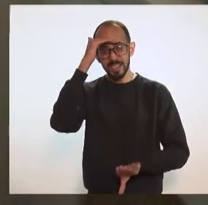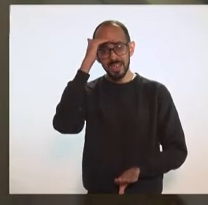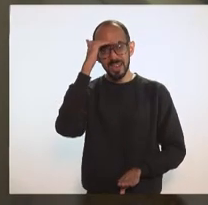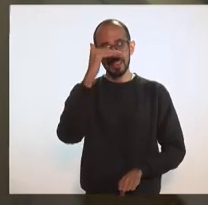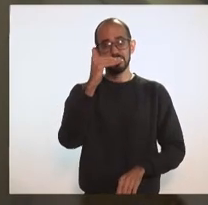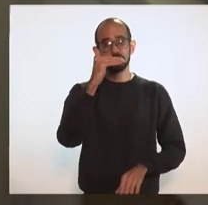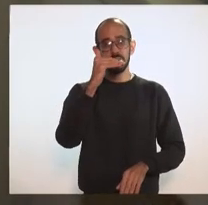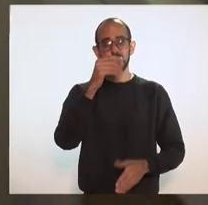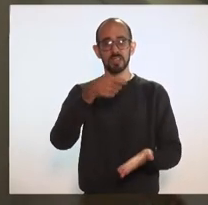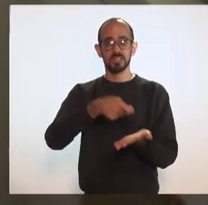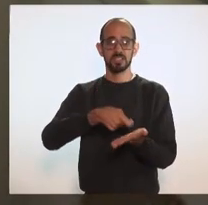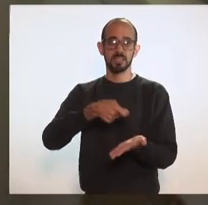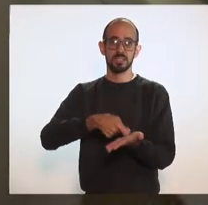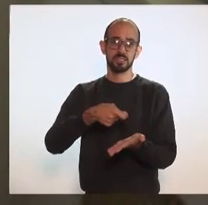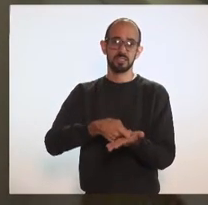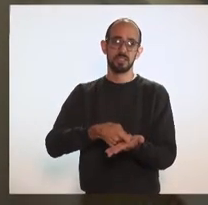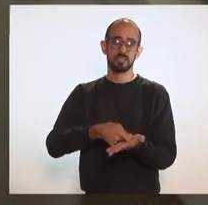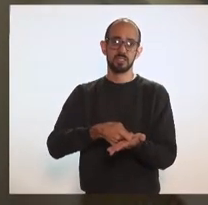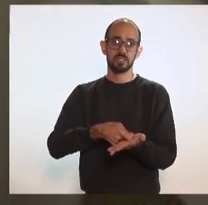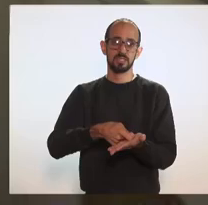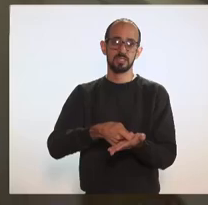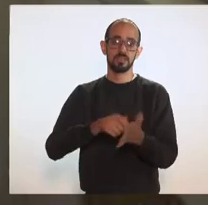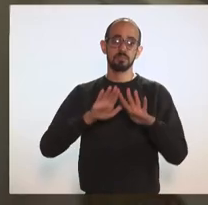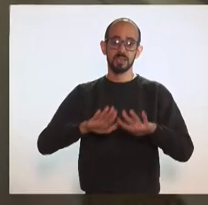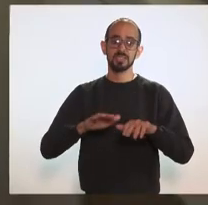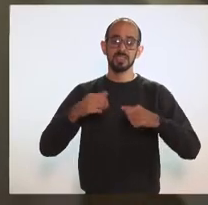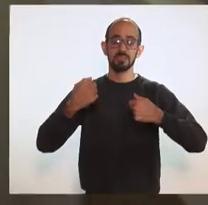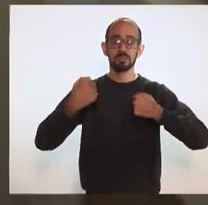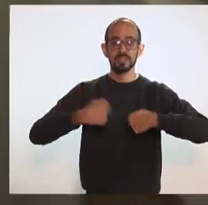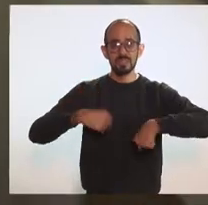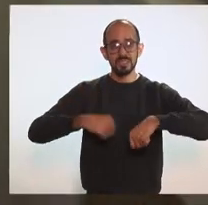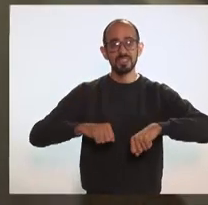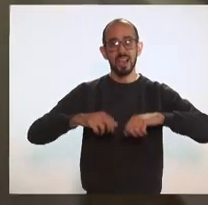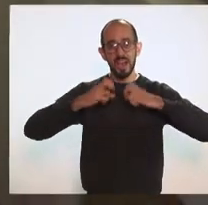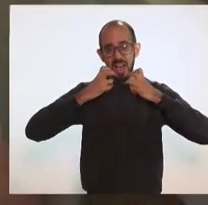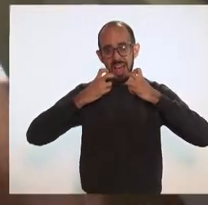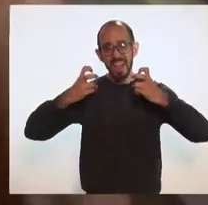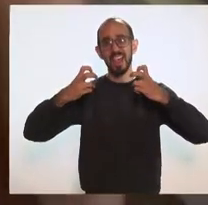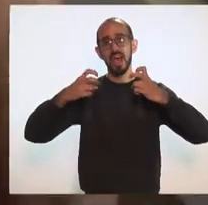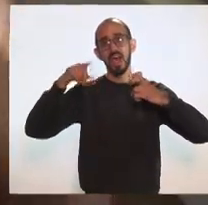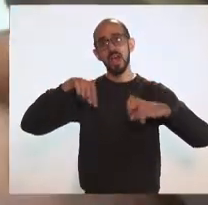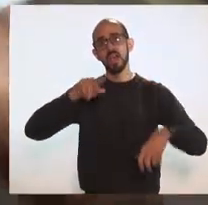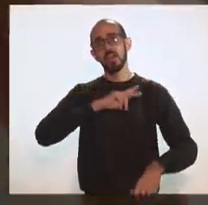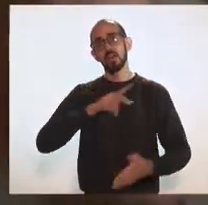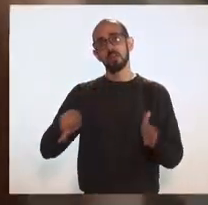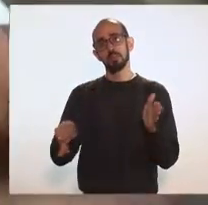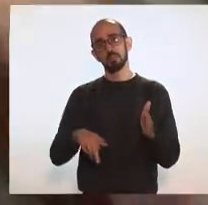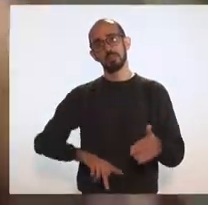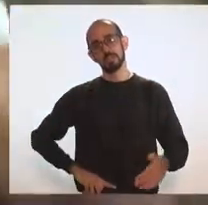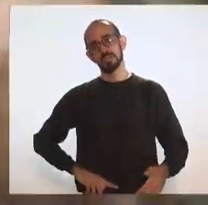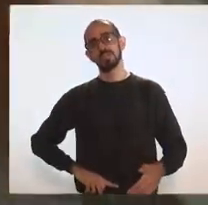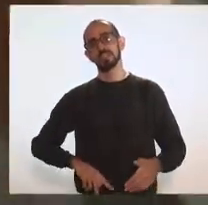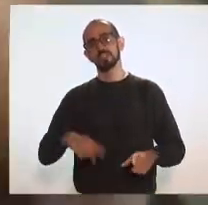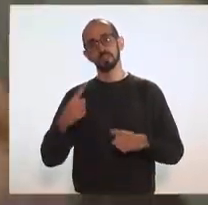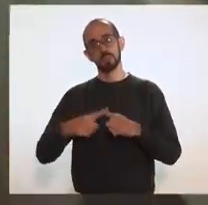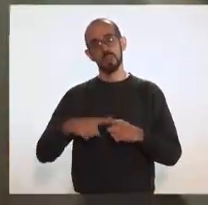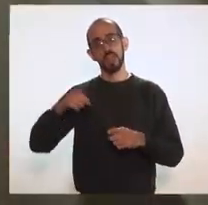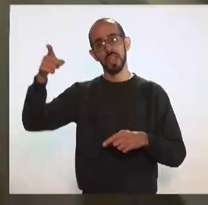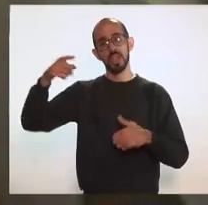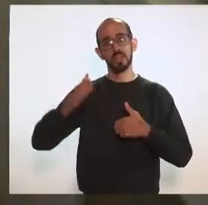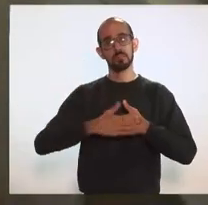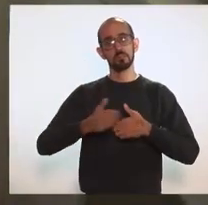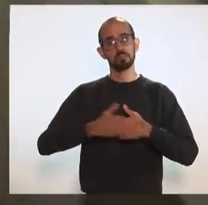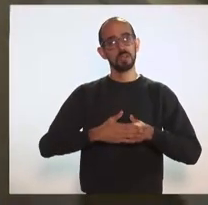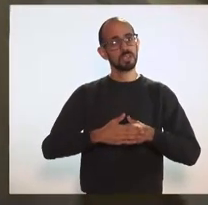determinações agora a gente tem que fazer isso quero Presidente da República porque ele foi o maior da sua